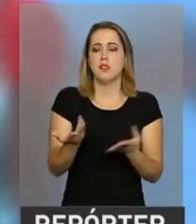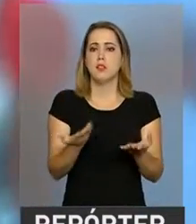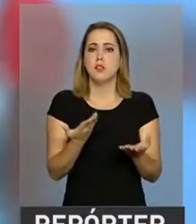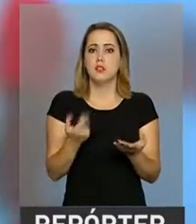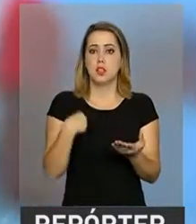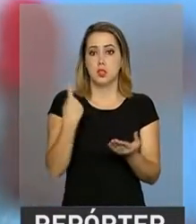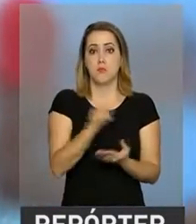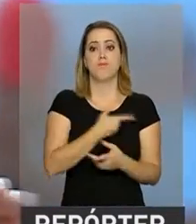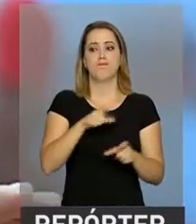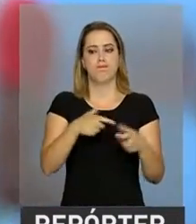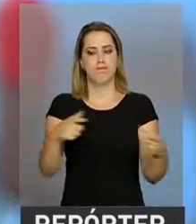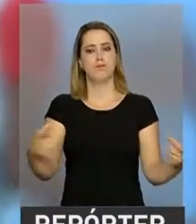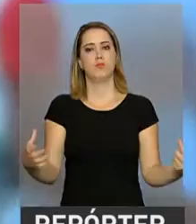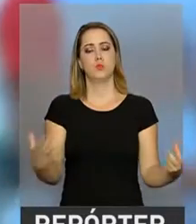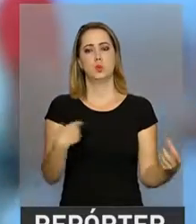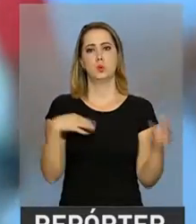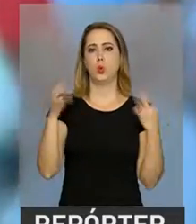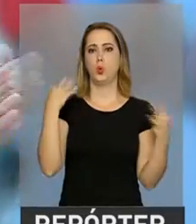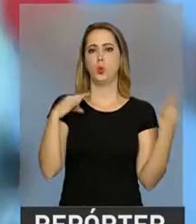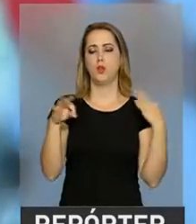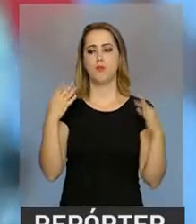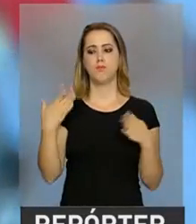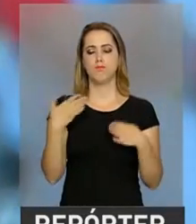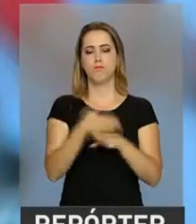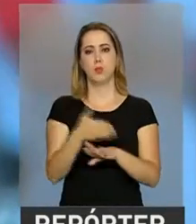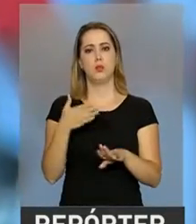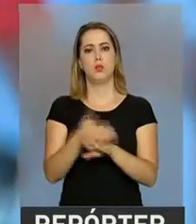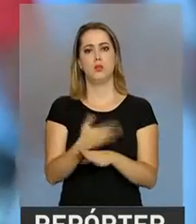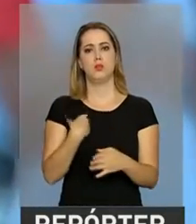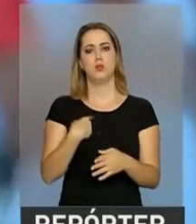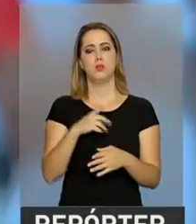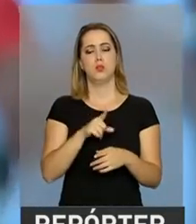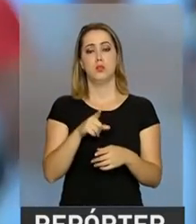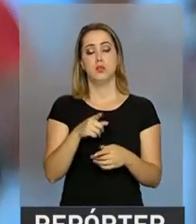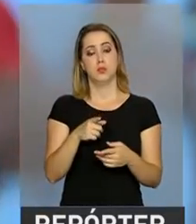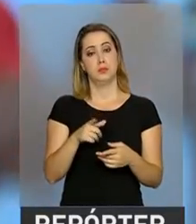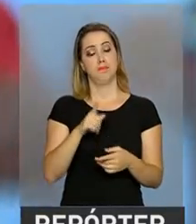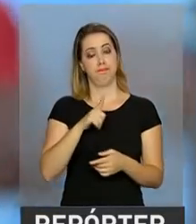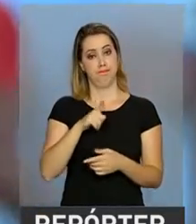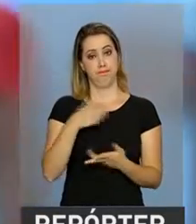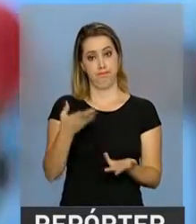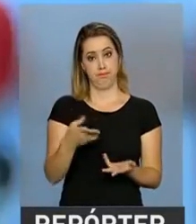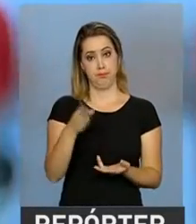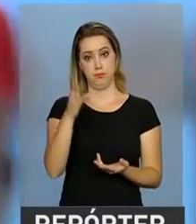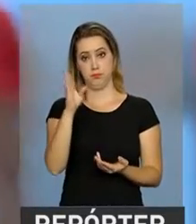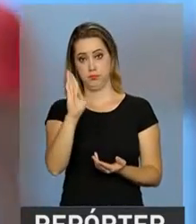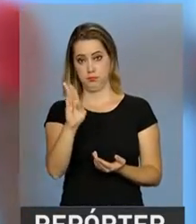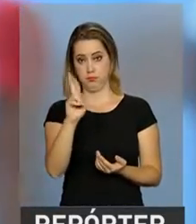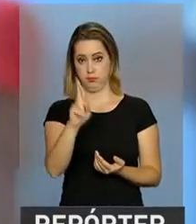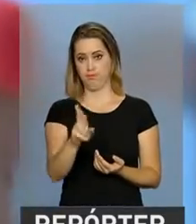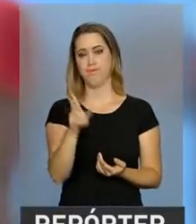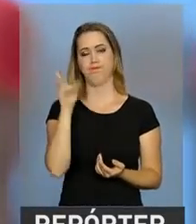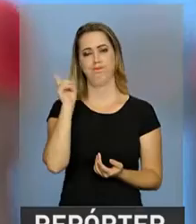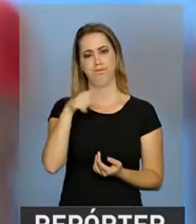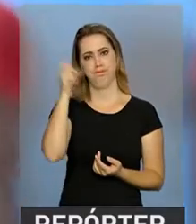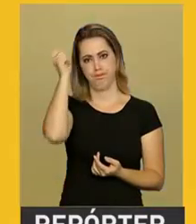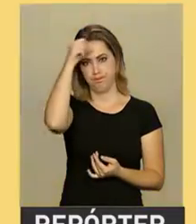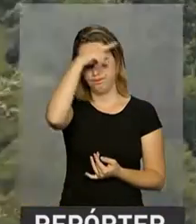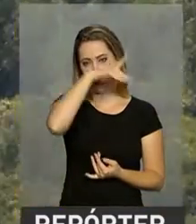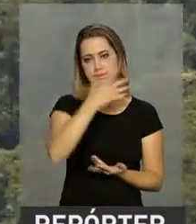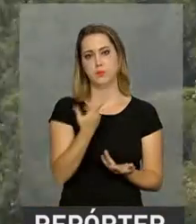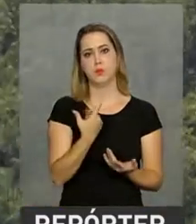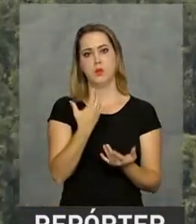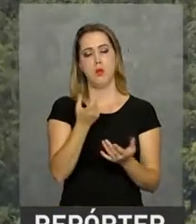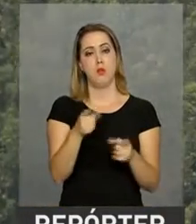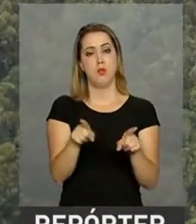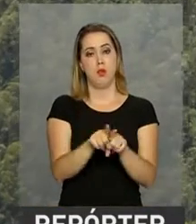uma grande localidade de turistas, principalmente para Barreirinhas. Então, a BR em si estava precária, cheia de buracos. O